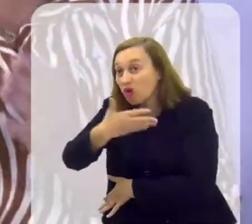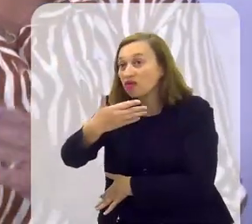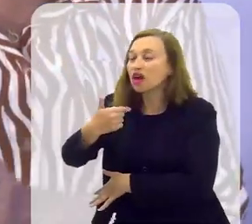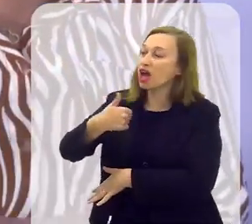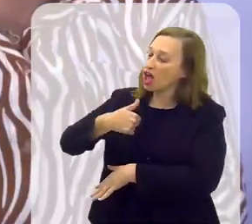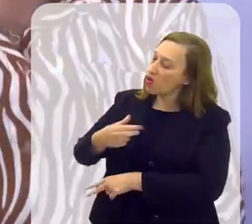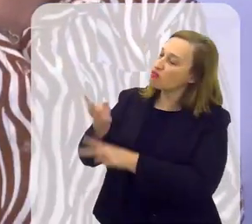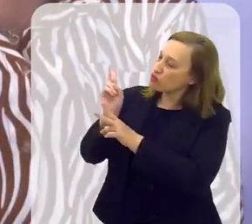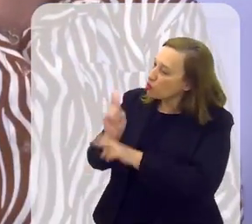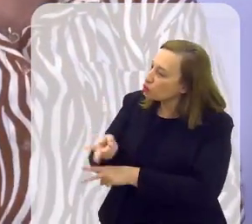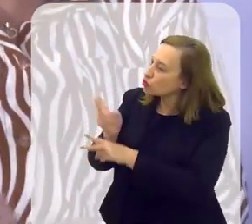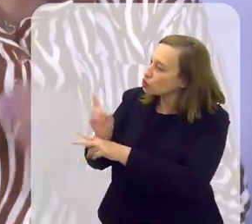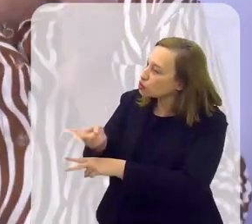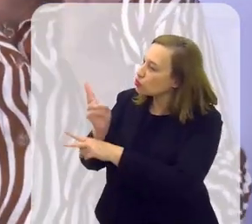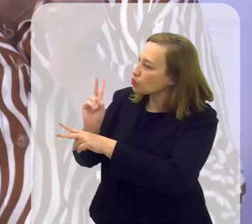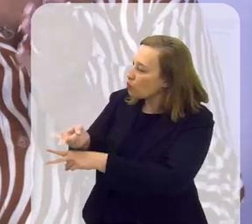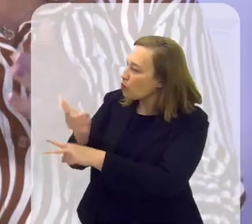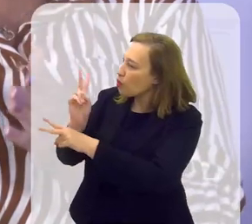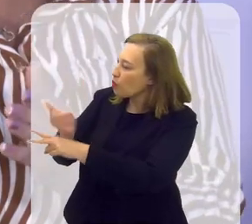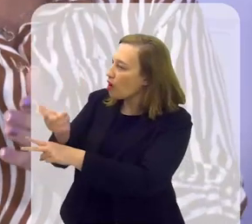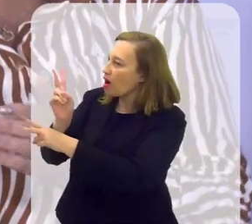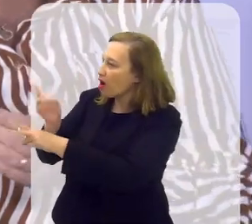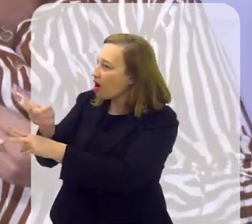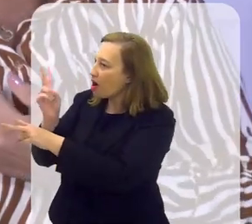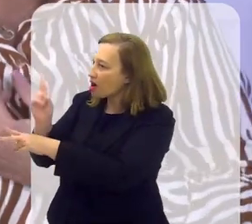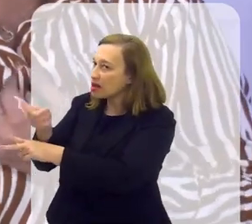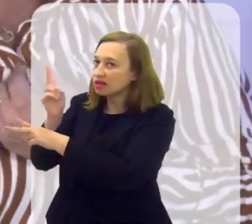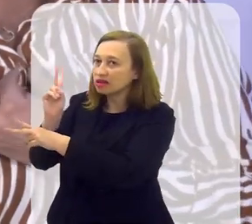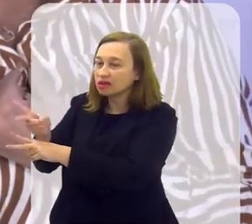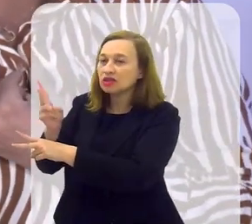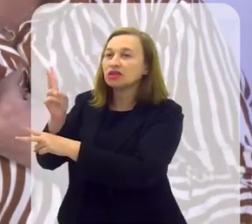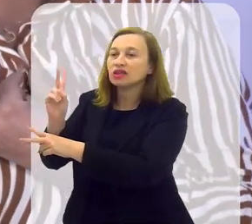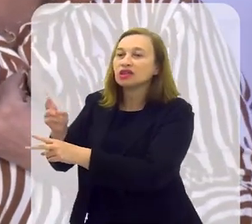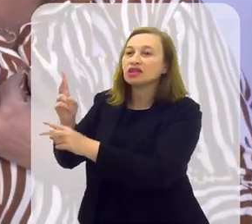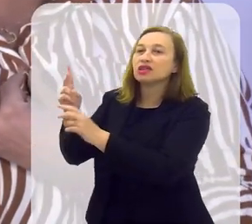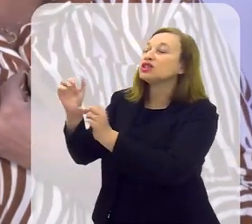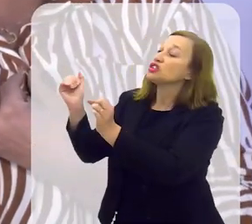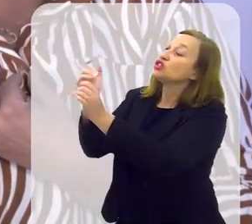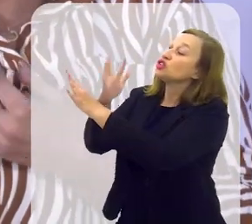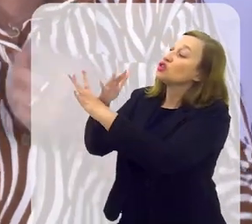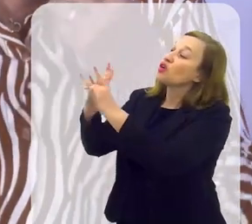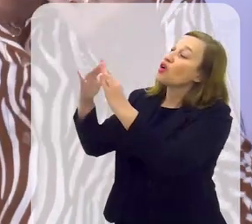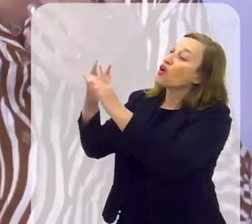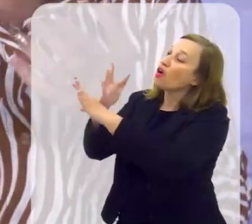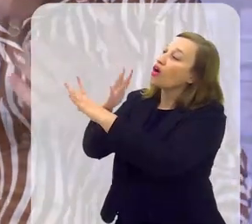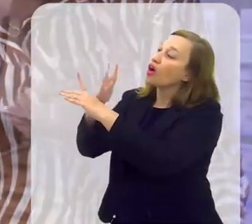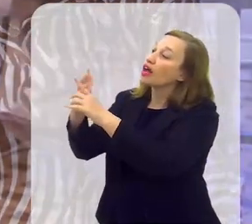eu vou caminhar de glória em glória eu vou conseguir